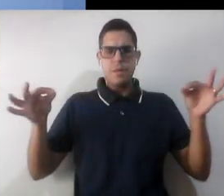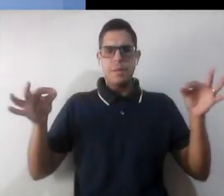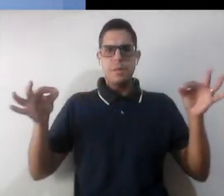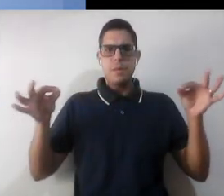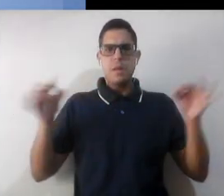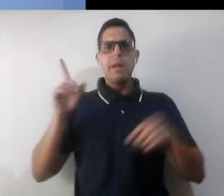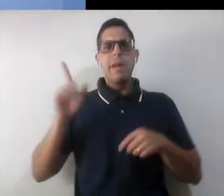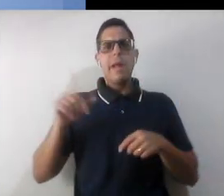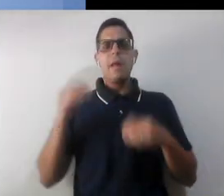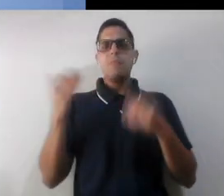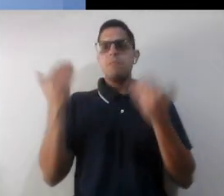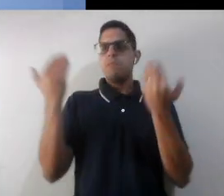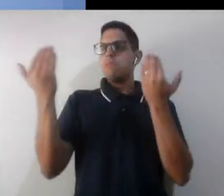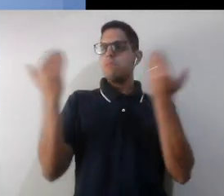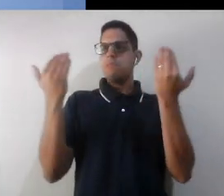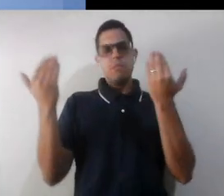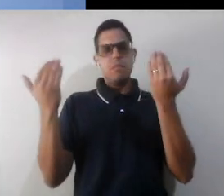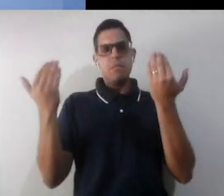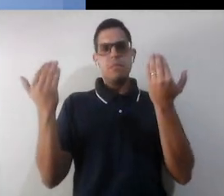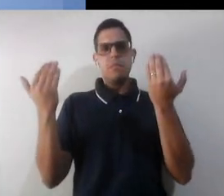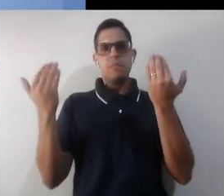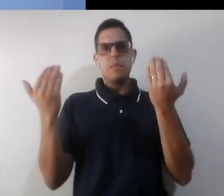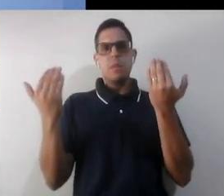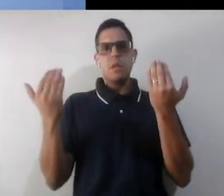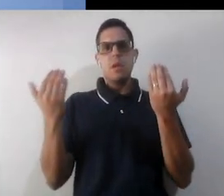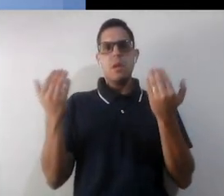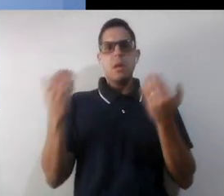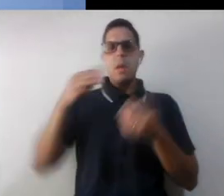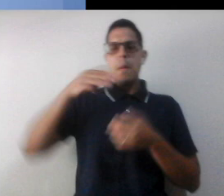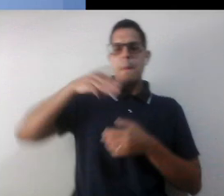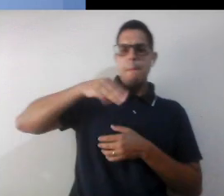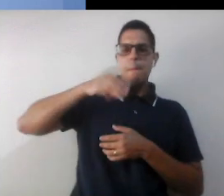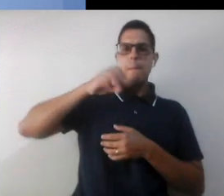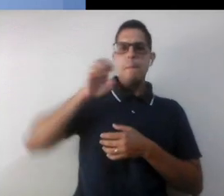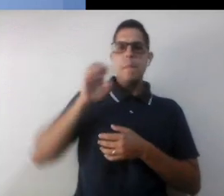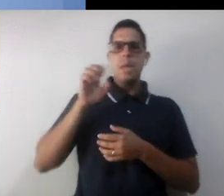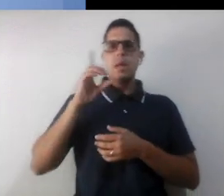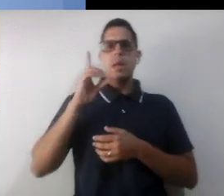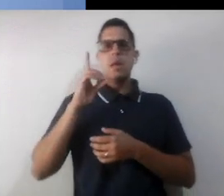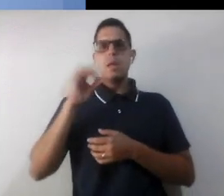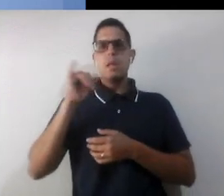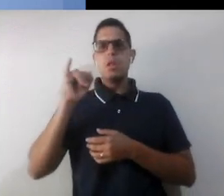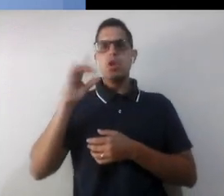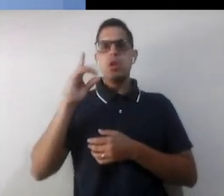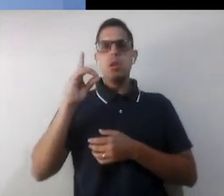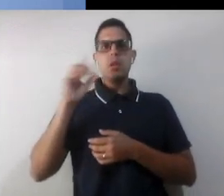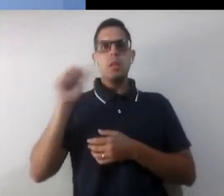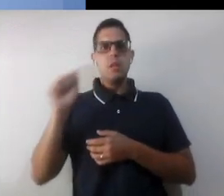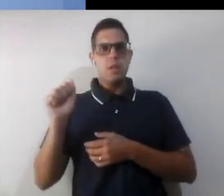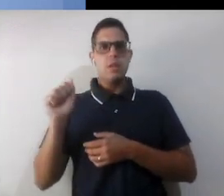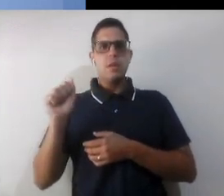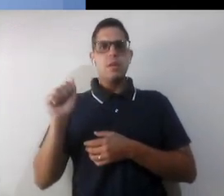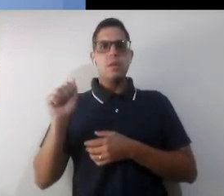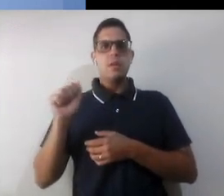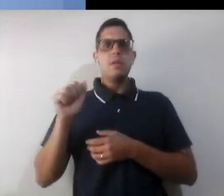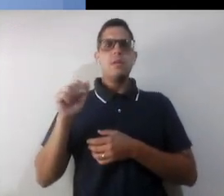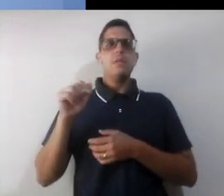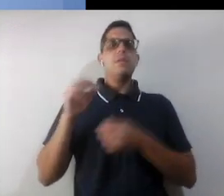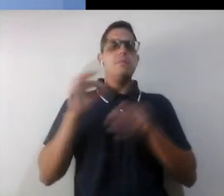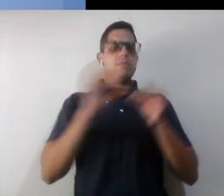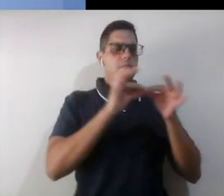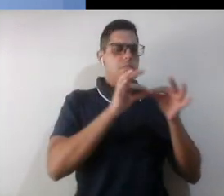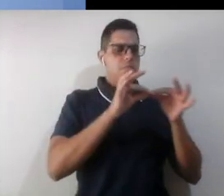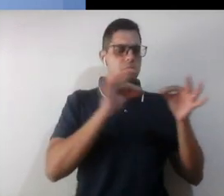medida internacionalmente reconhecida, que poderá ser feita uma correção, caso seja necessário, para